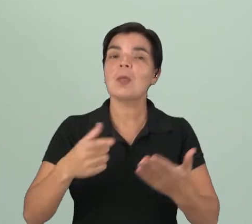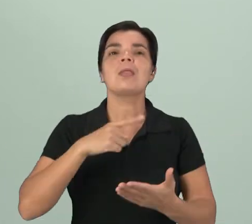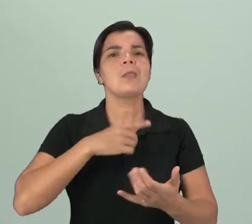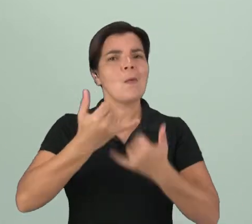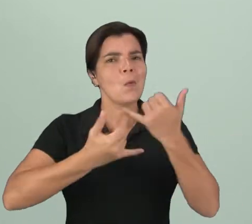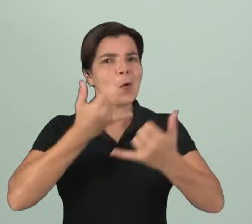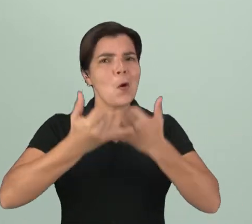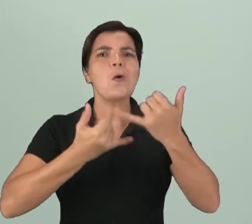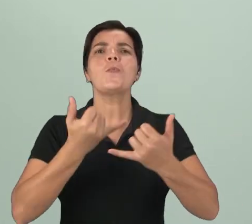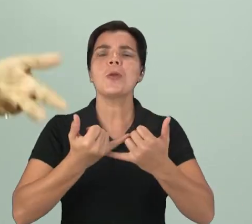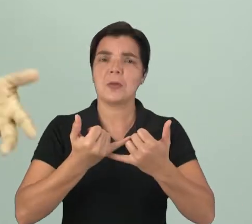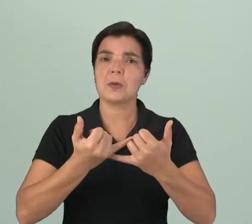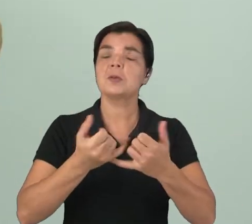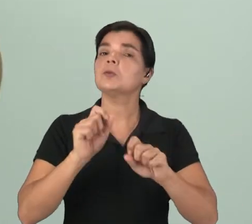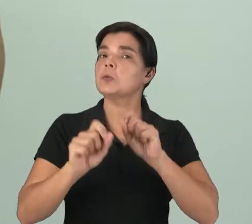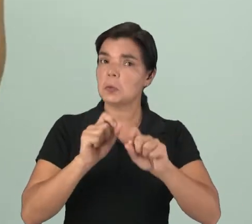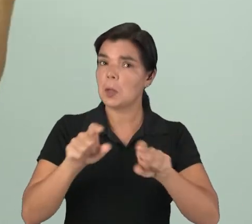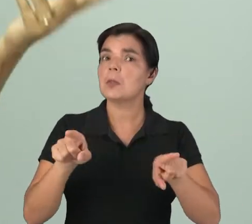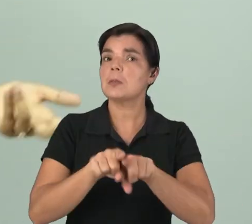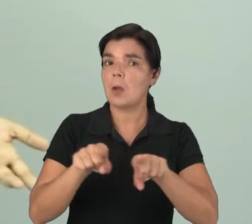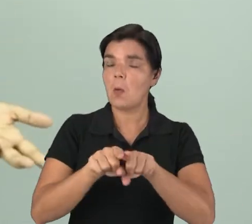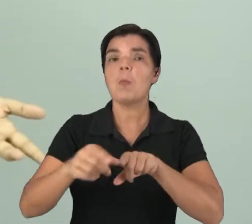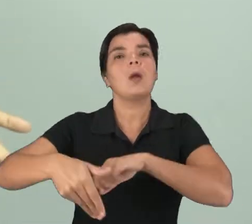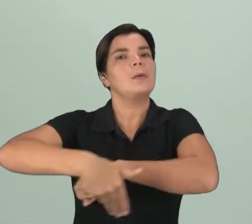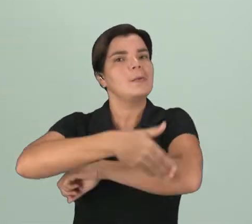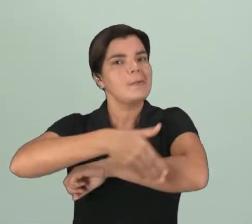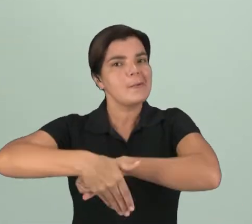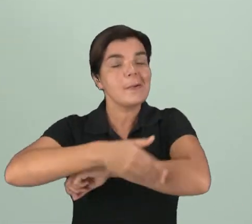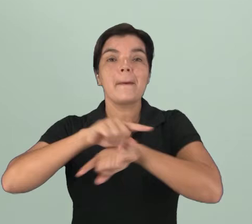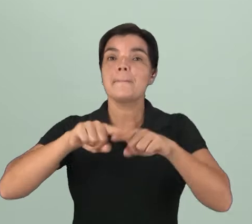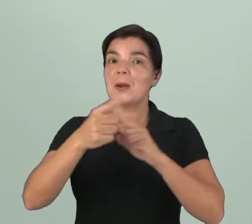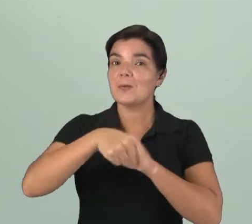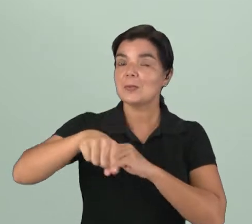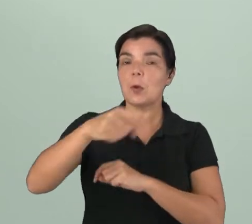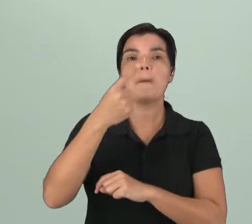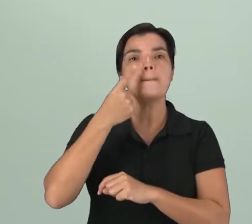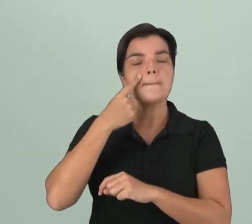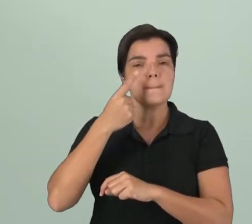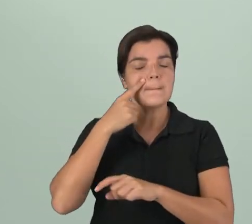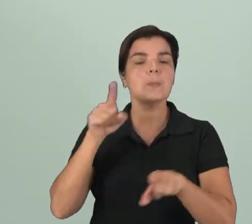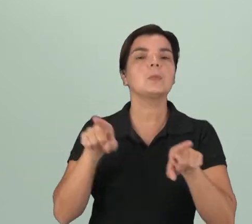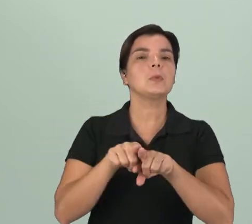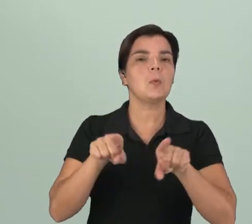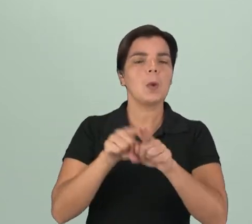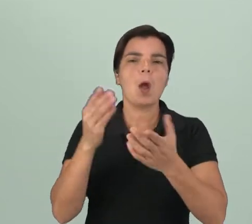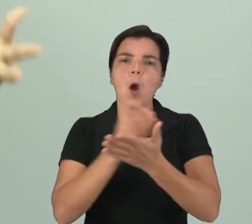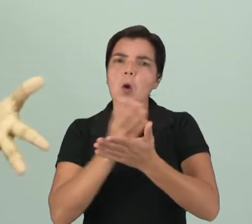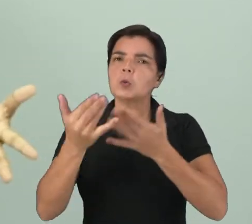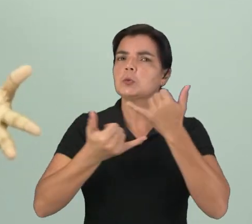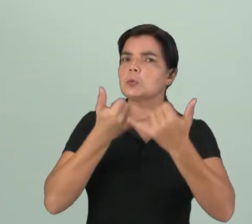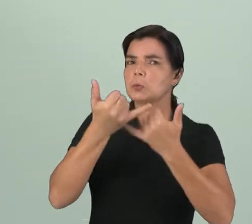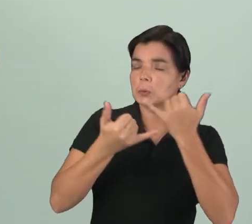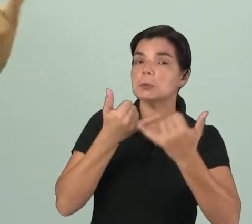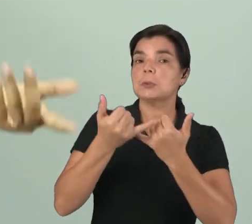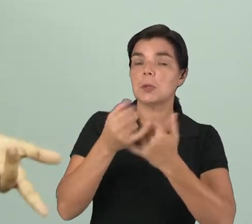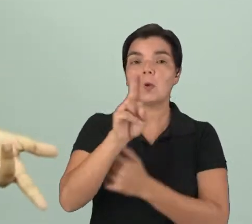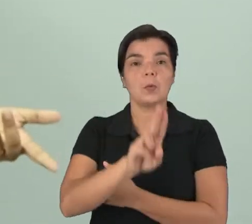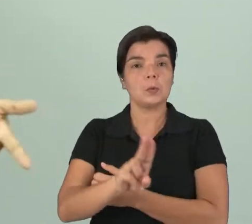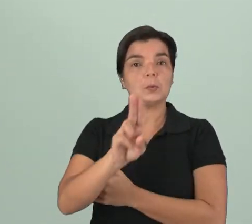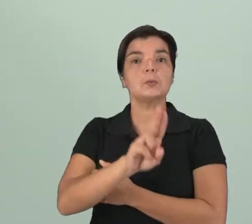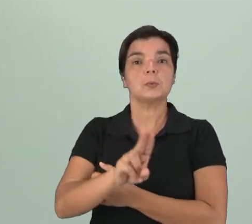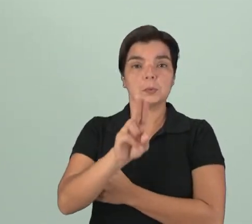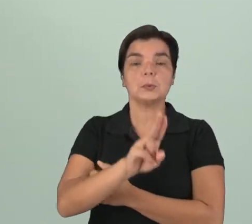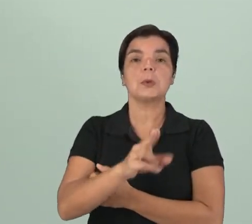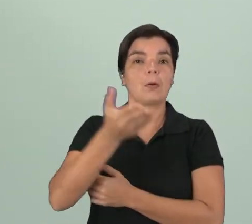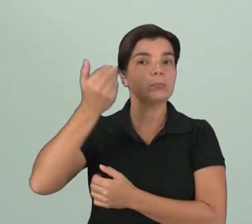temos jogos eletrônicos que remetem até mesmo jogos de rua, né? Então vocês podem jogar alguns jogos que eram